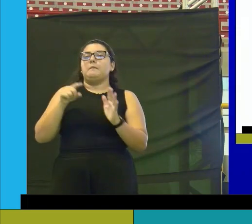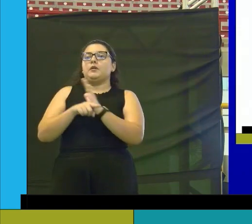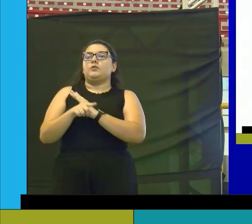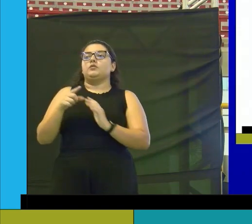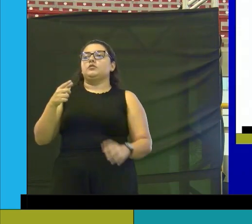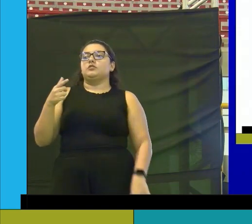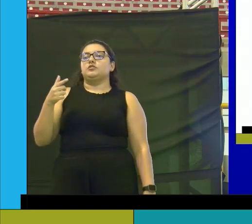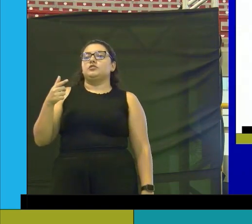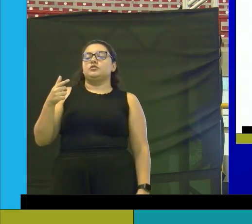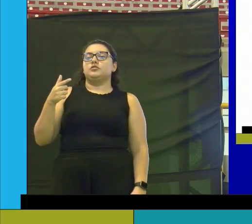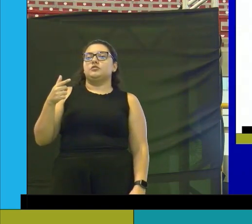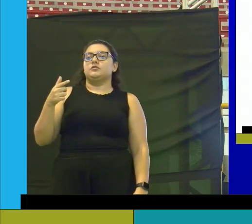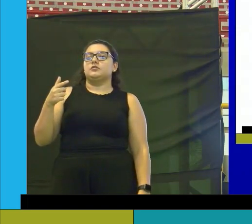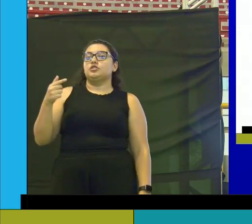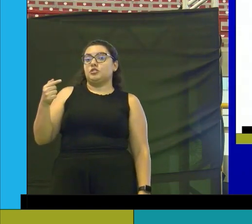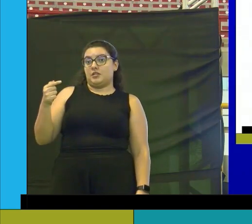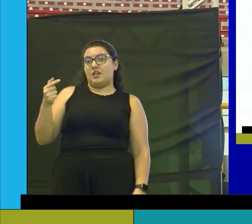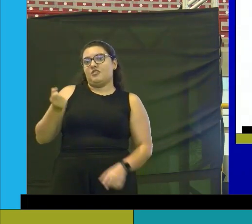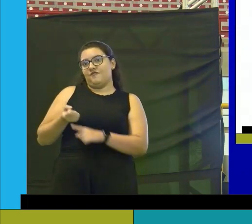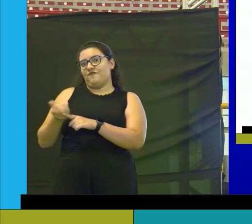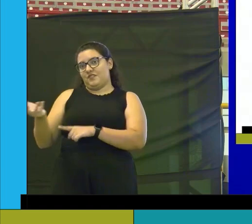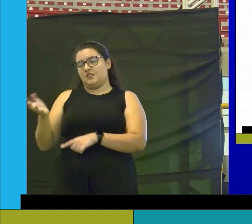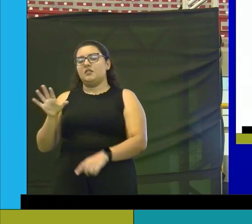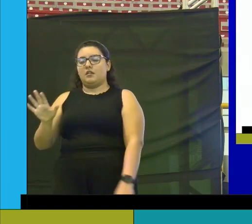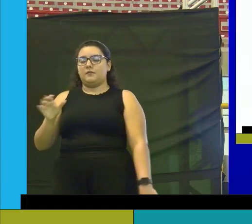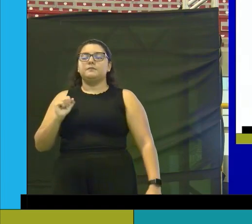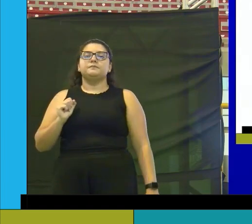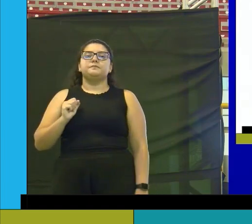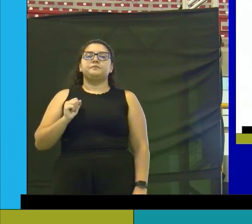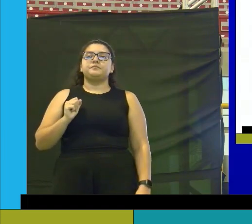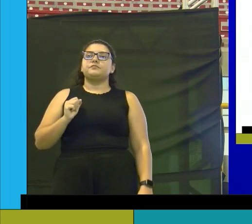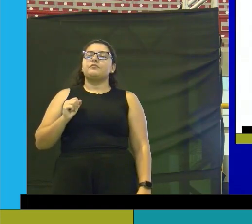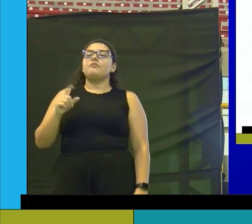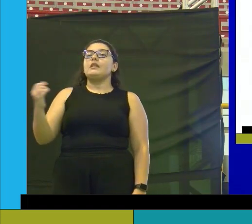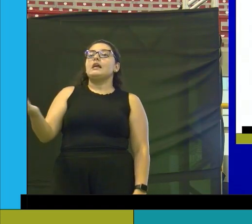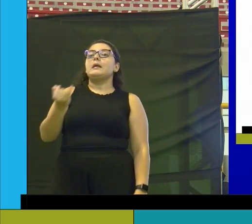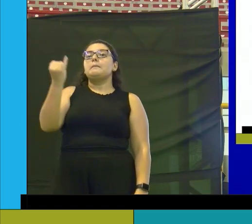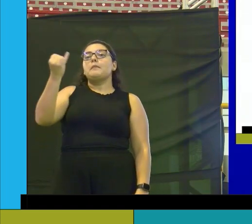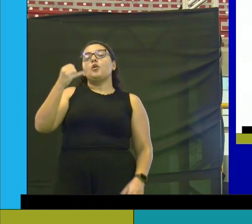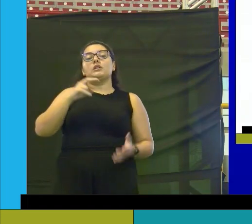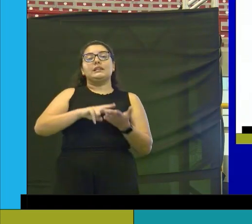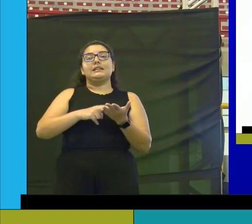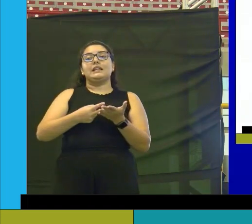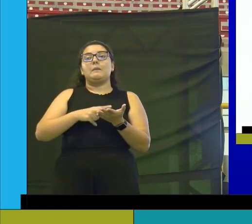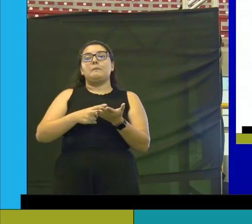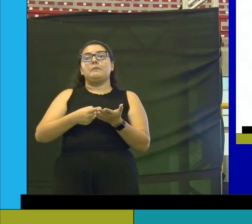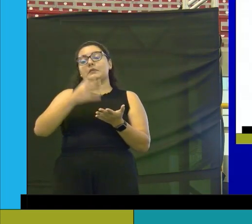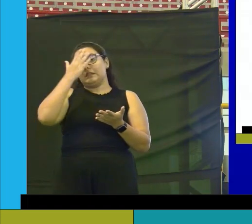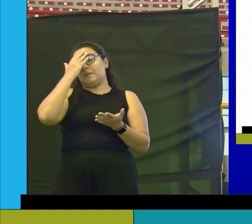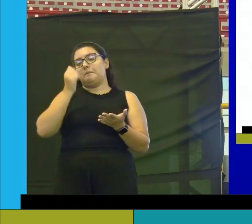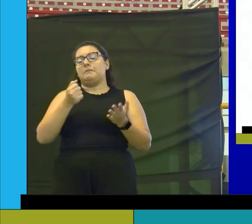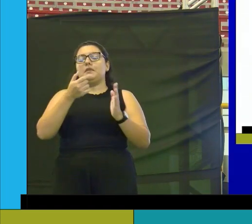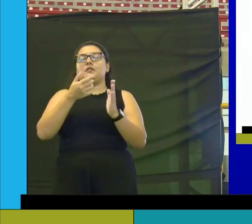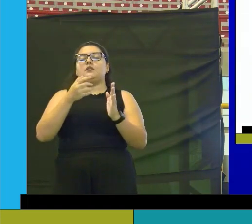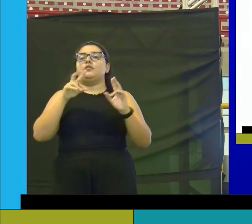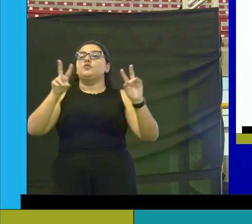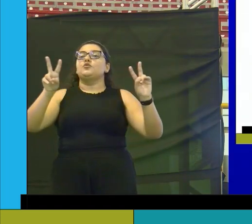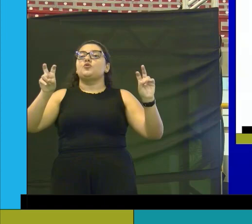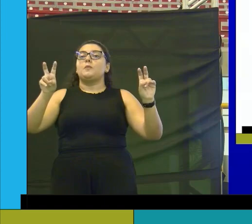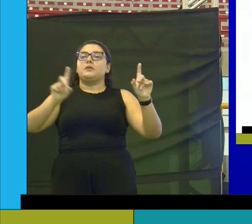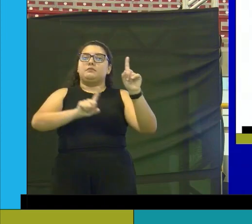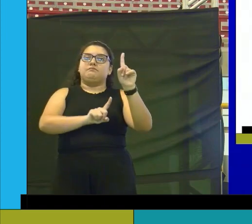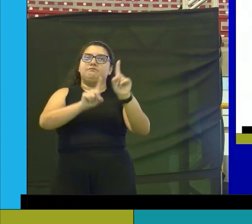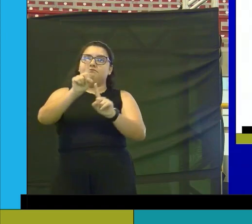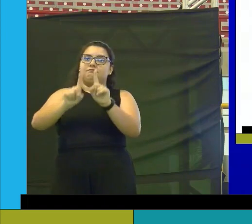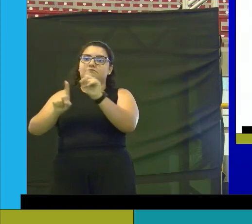no caso da física, vem dizendo que é importante que vocês saibam interpretar o gráfico. Quando a gente fala em interpretar,